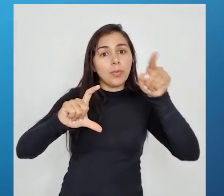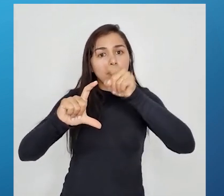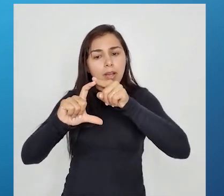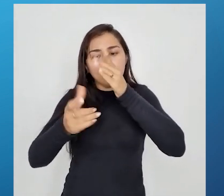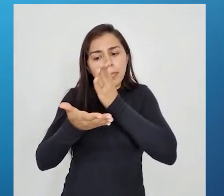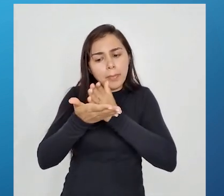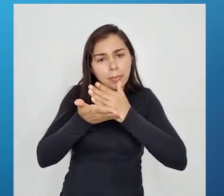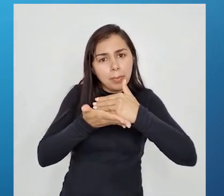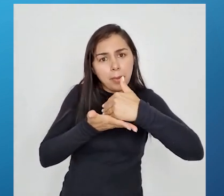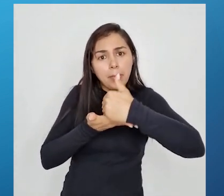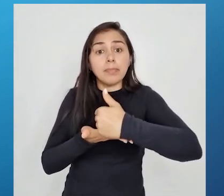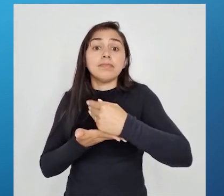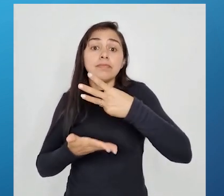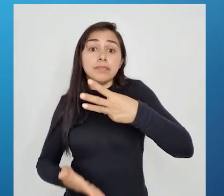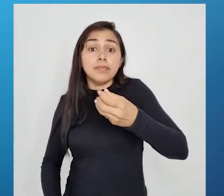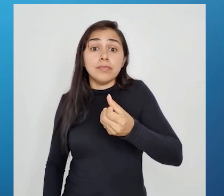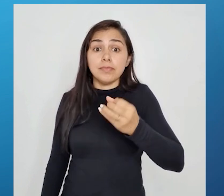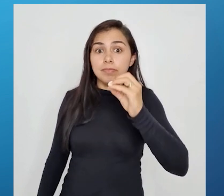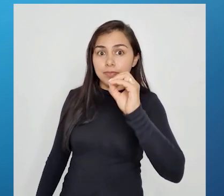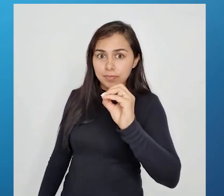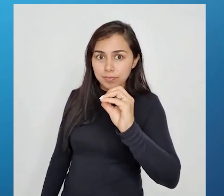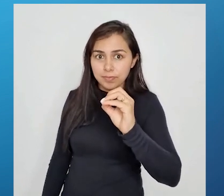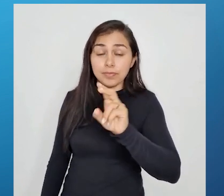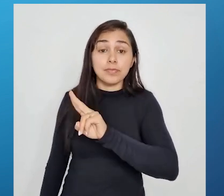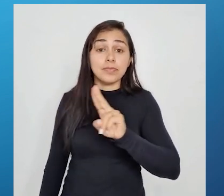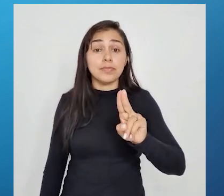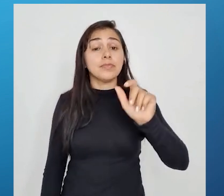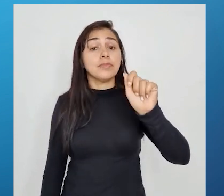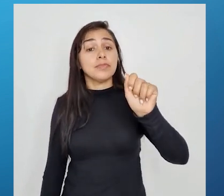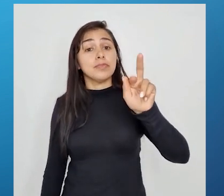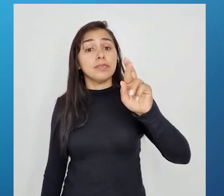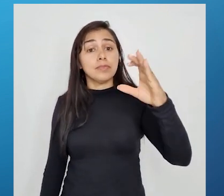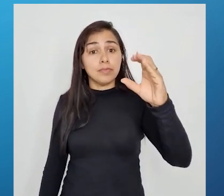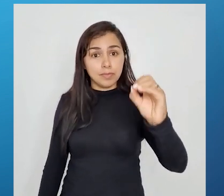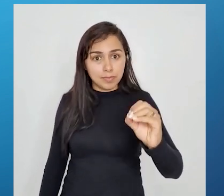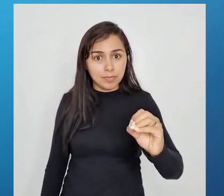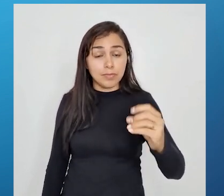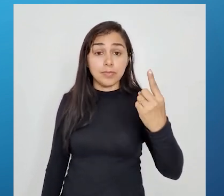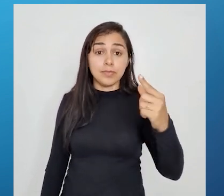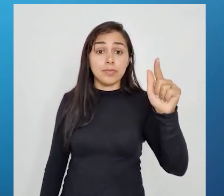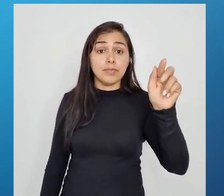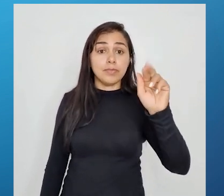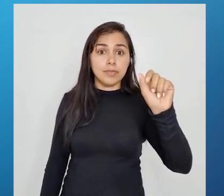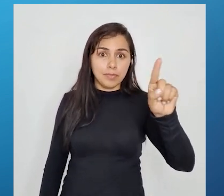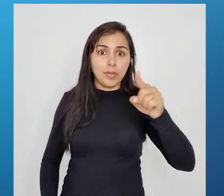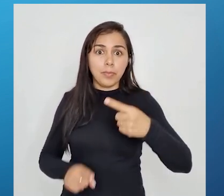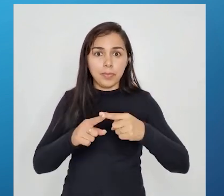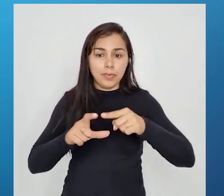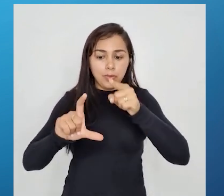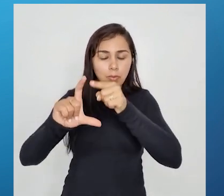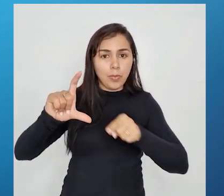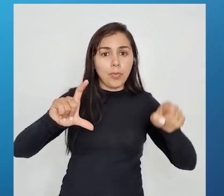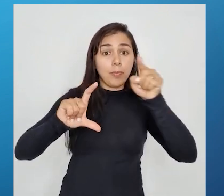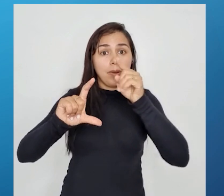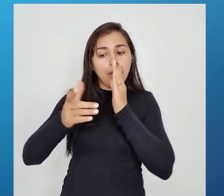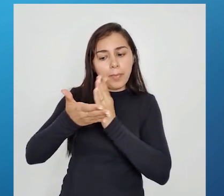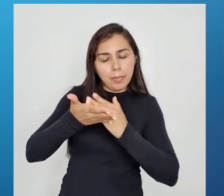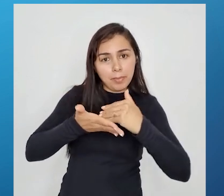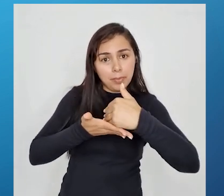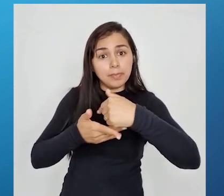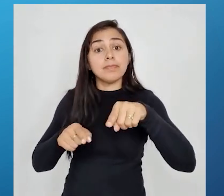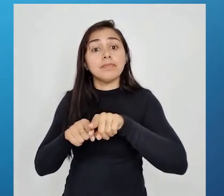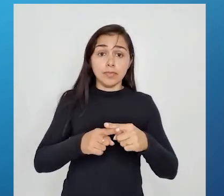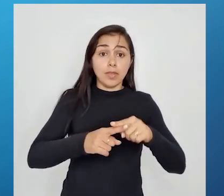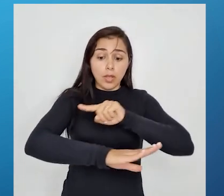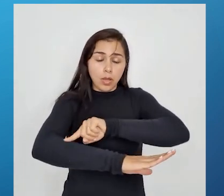partes iguais. Atribuiu o nome arco de 1 grau a cada parte que a circunferência ficou dividida e dividiu